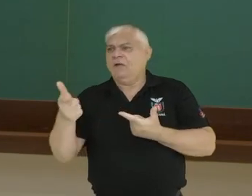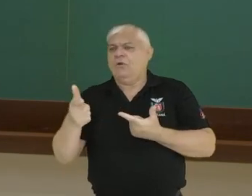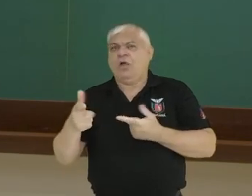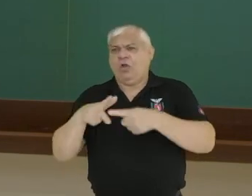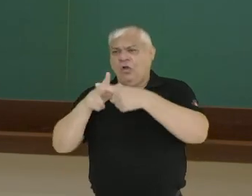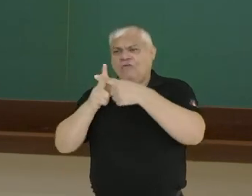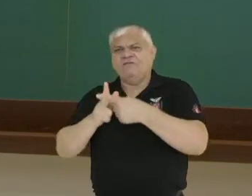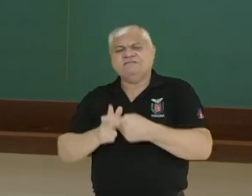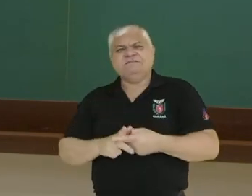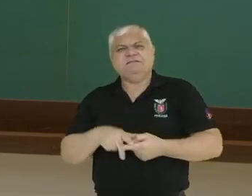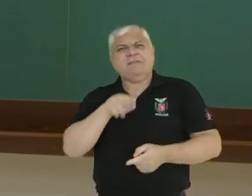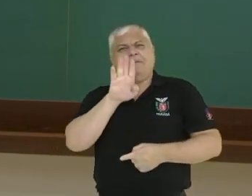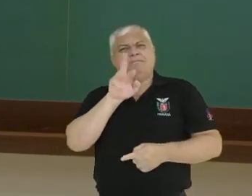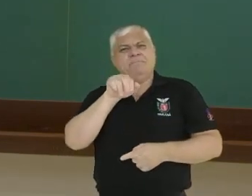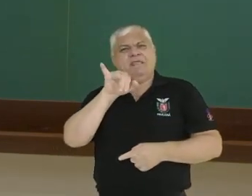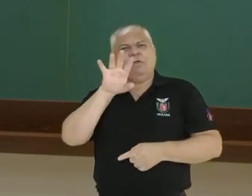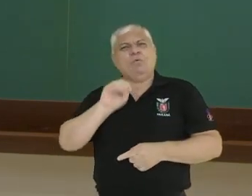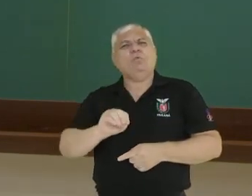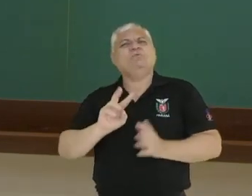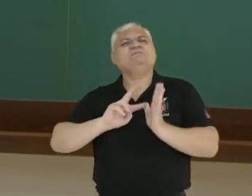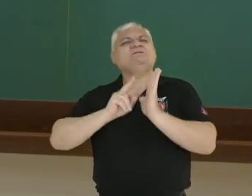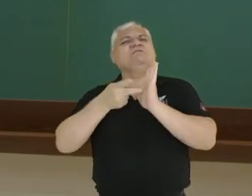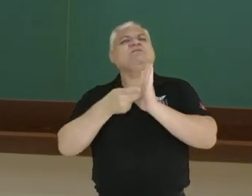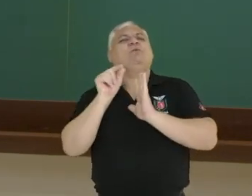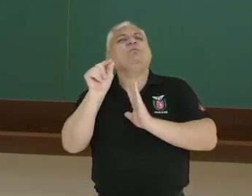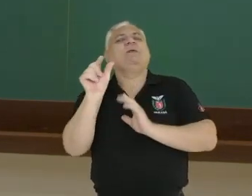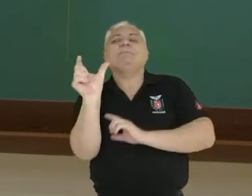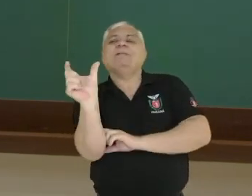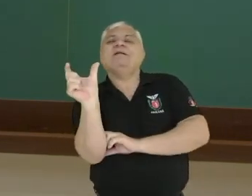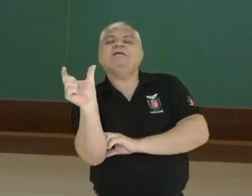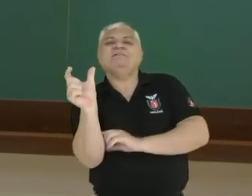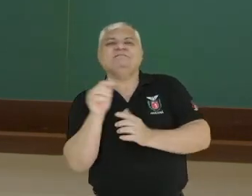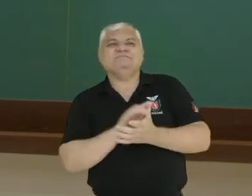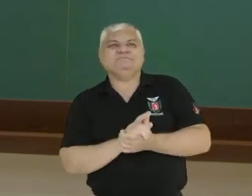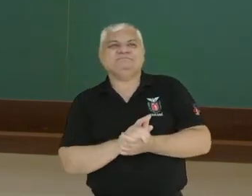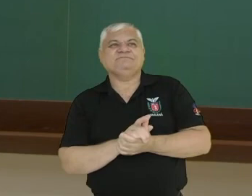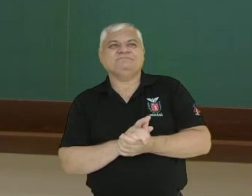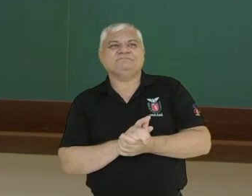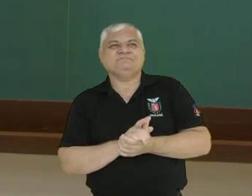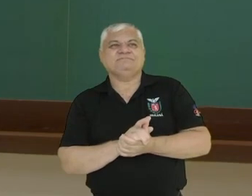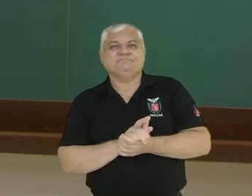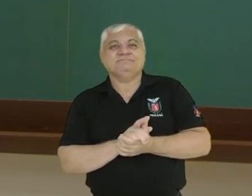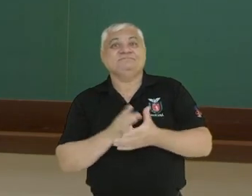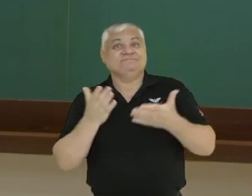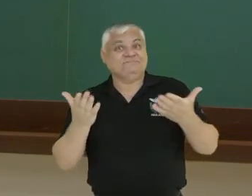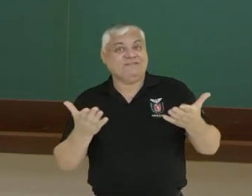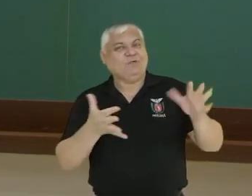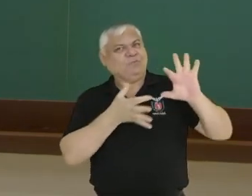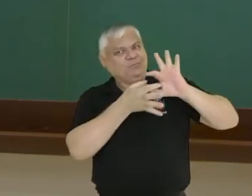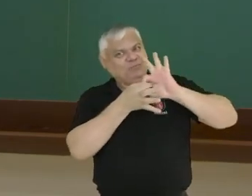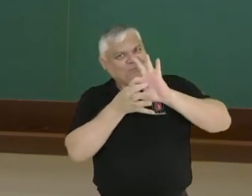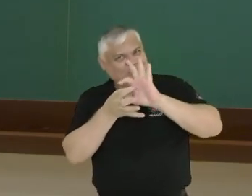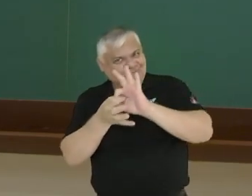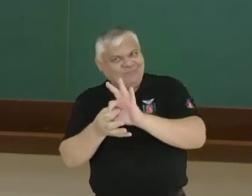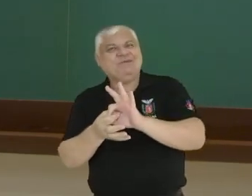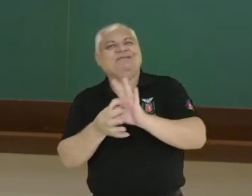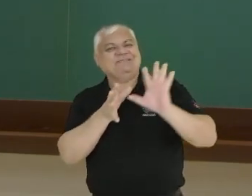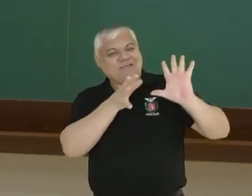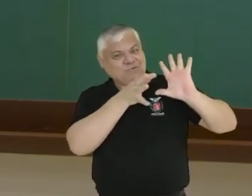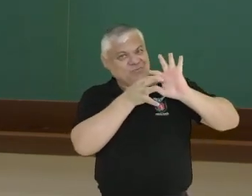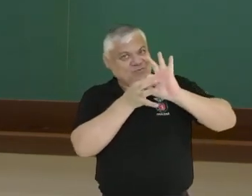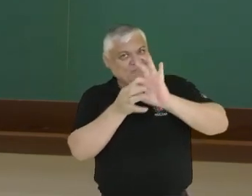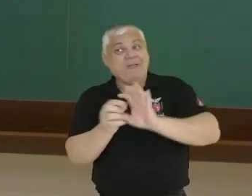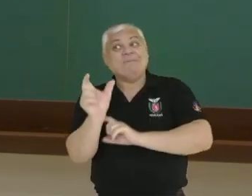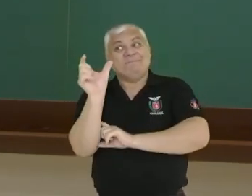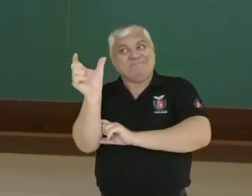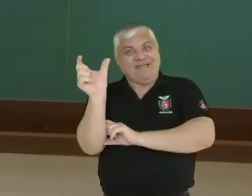sentido então foi utilizado? Vejamos. Olha lá, no contexto, né, porque a palavra ela só